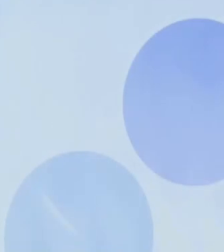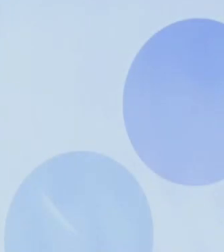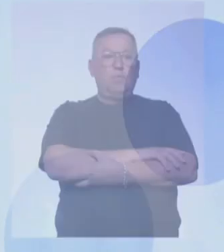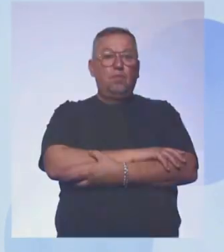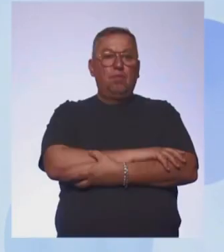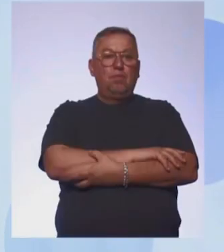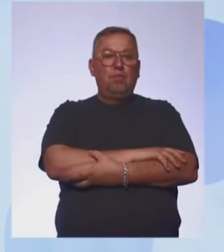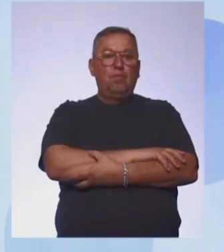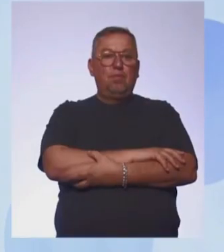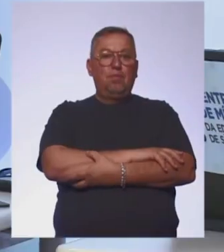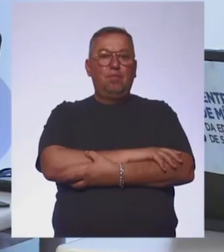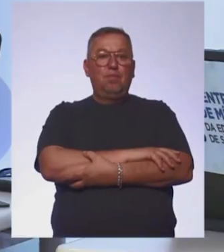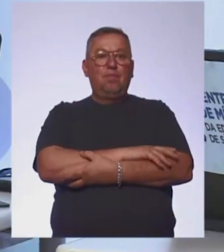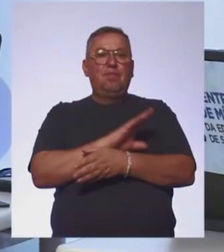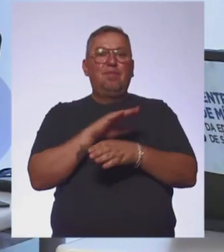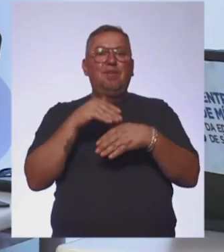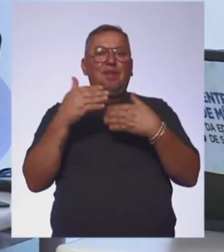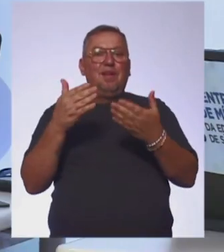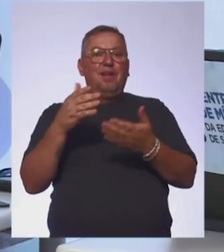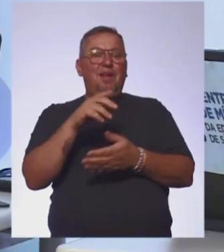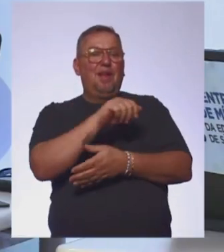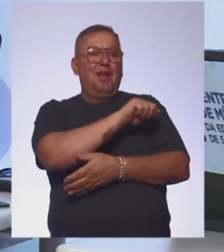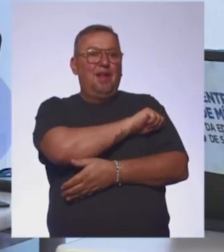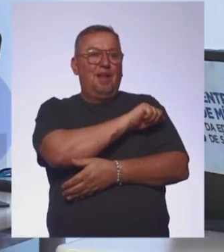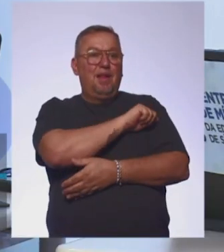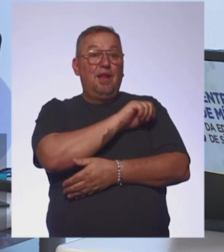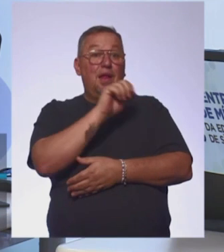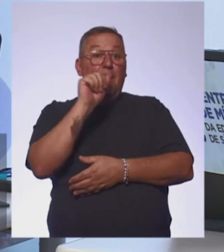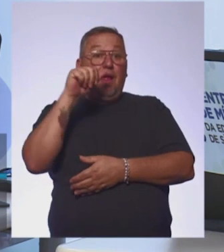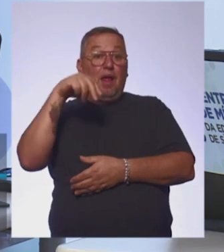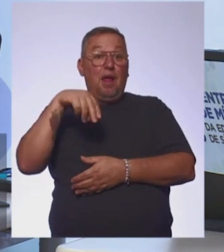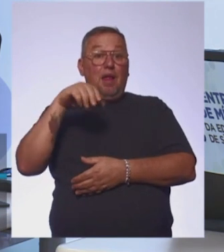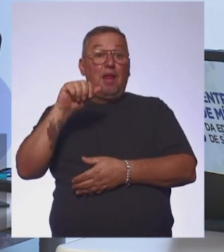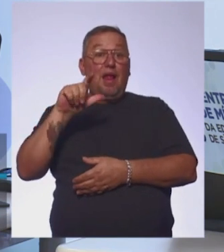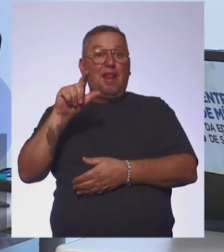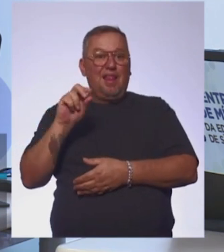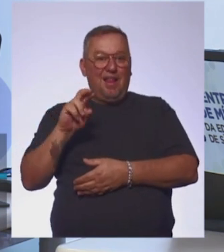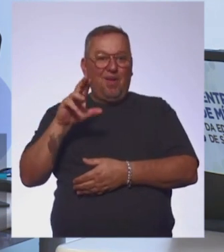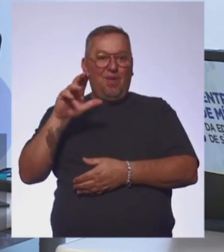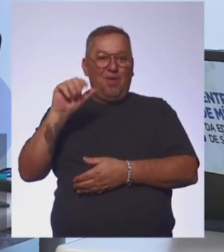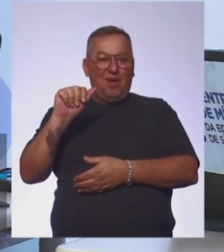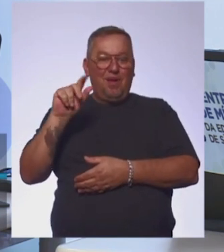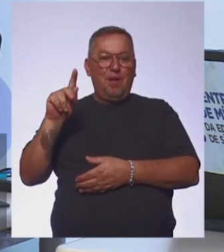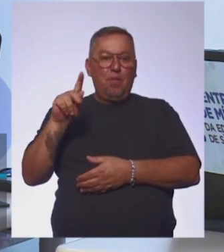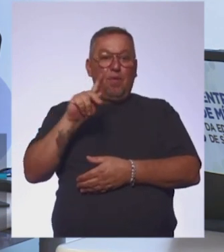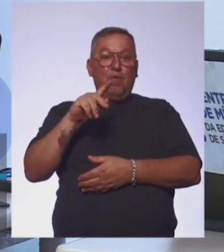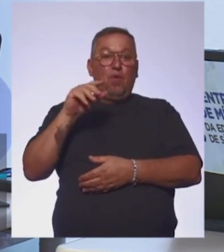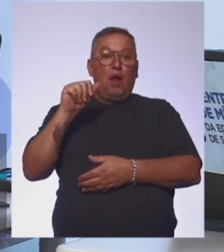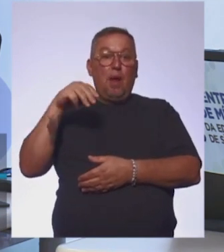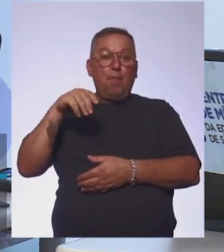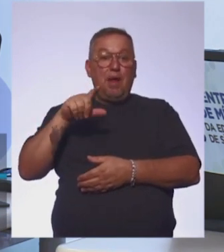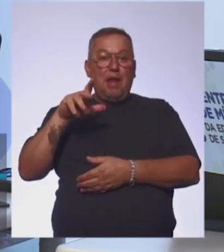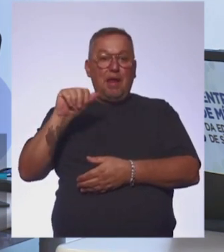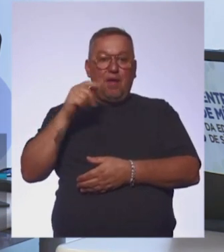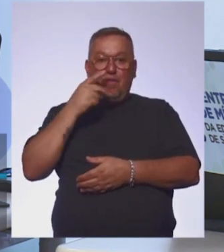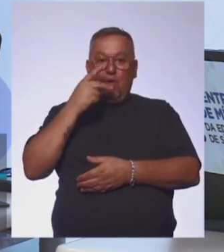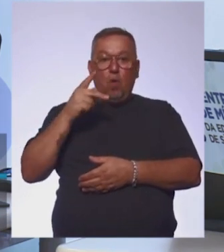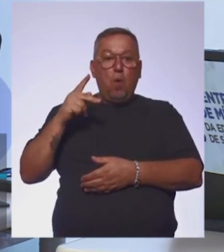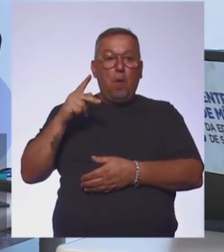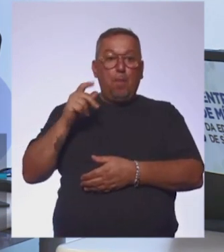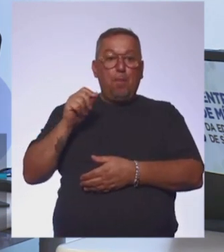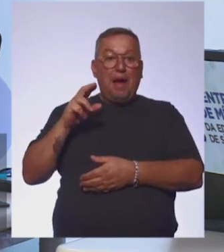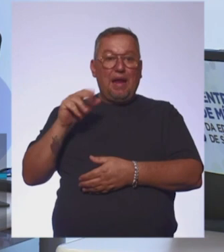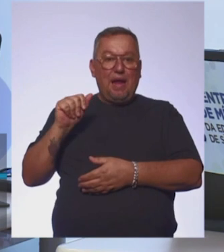E aí, Dani? Então, vamos lá. Aluna Ana Laura, pro Amélia, colocou para.